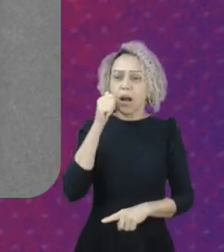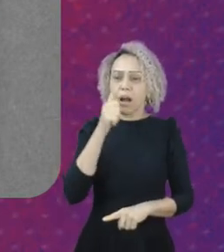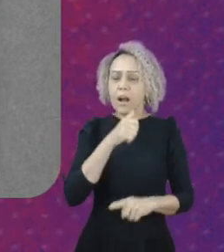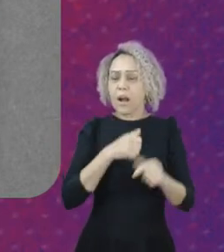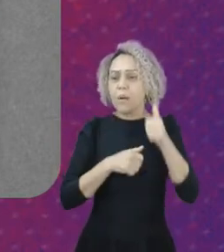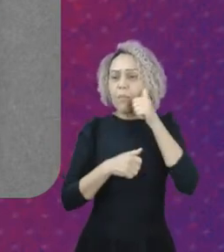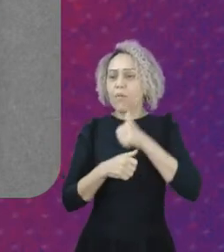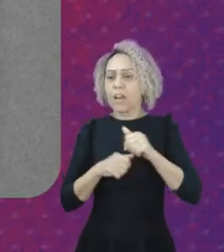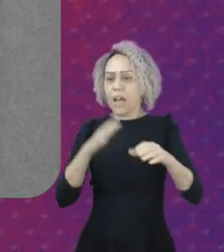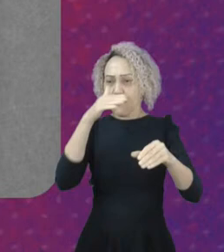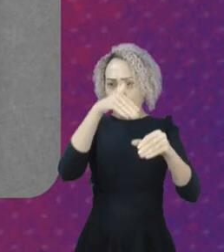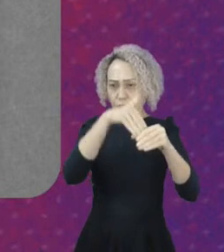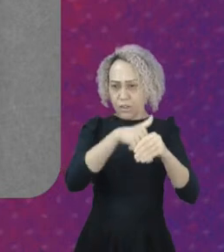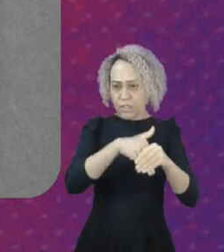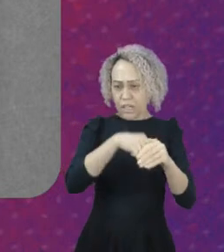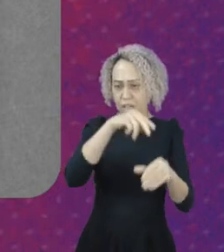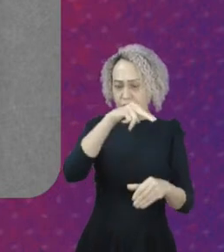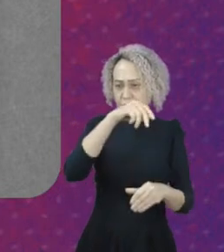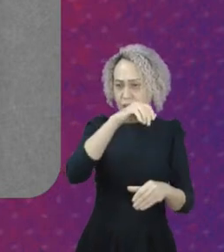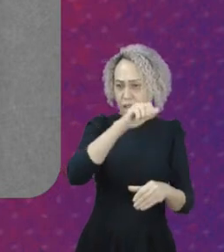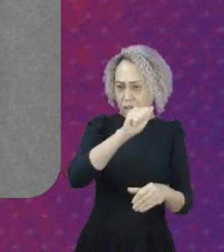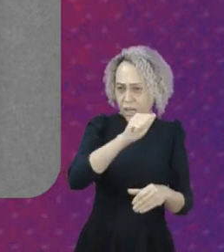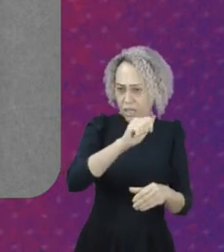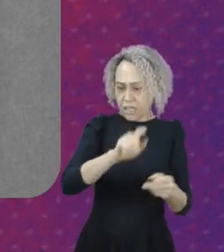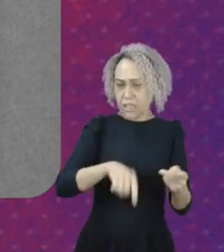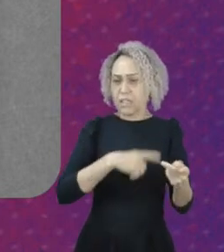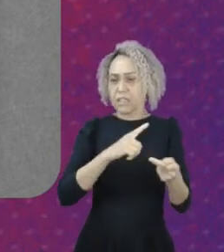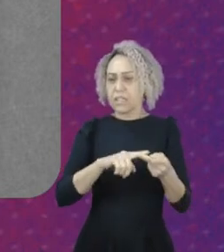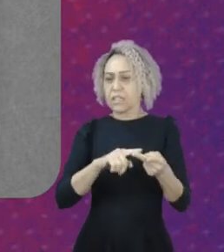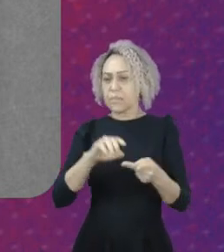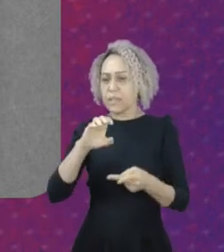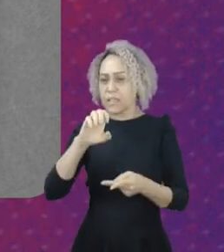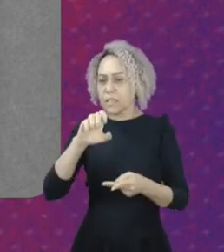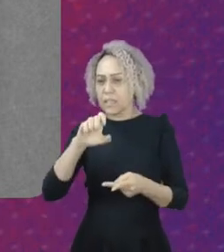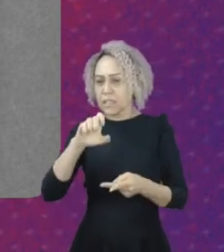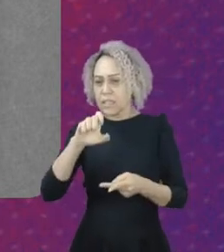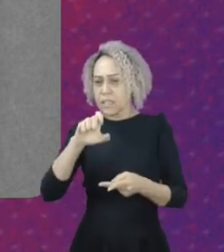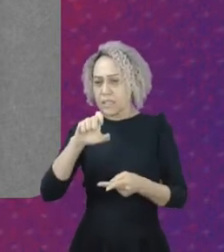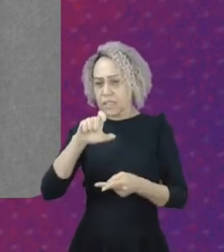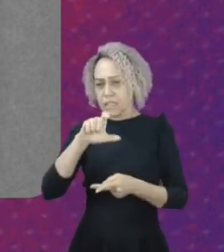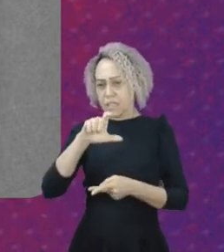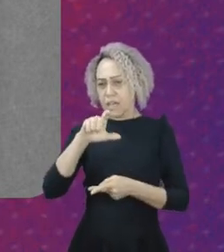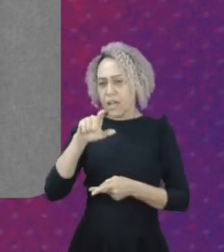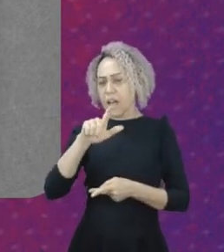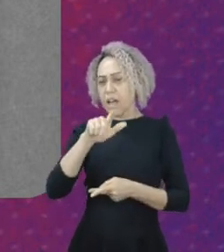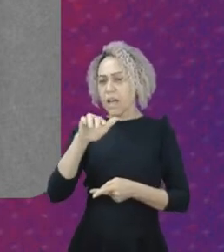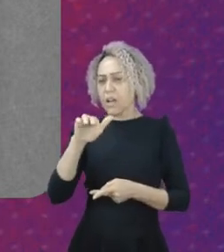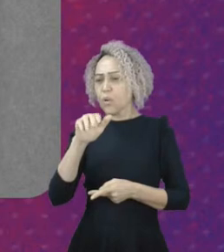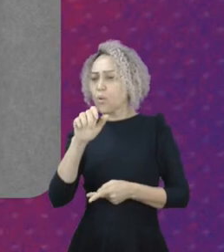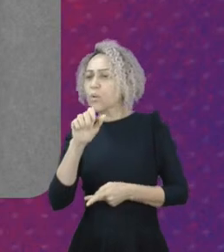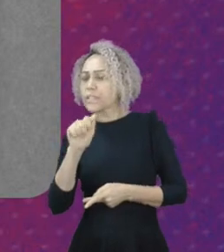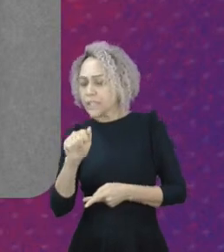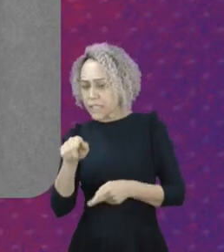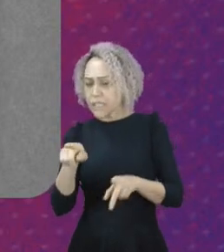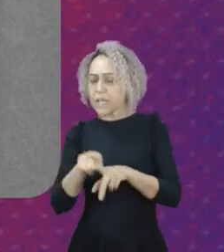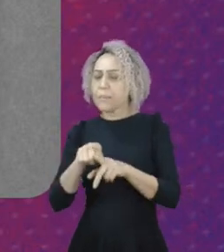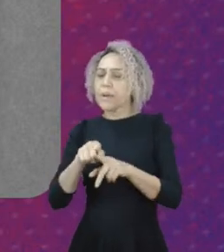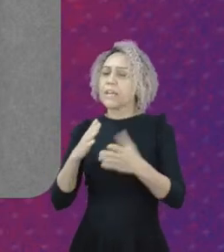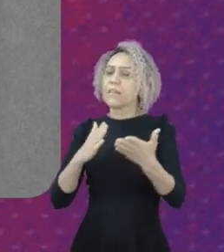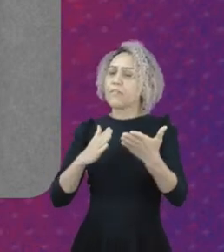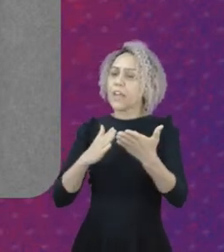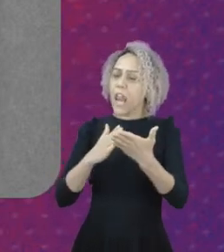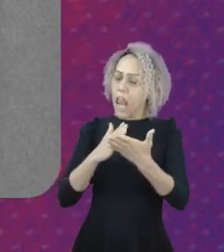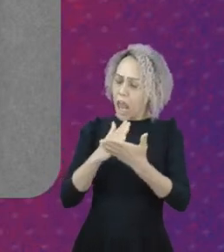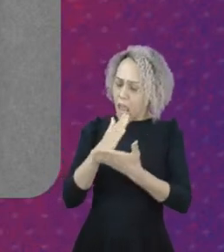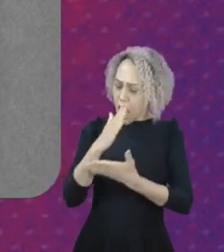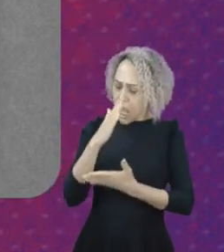a primeira mulher a ser eleita. Mas tem também, e aí as primeiras mulheres a serem eleitas eram nesse